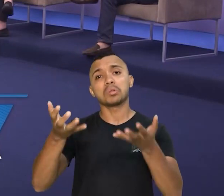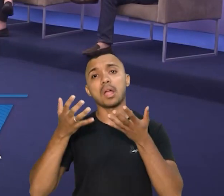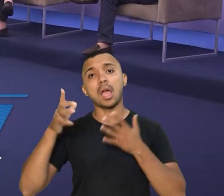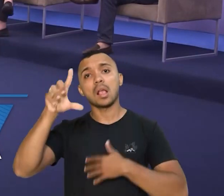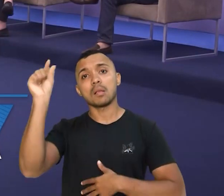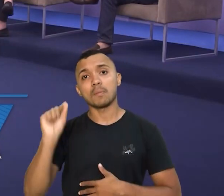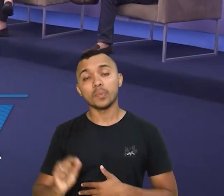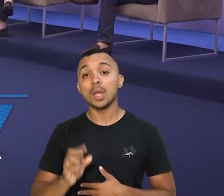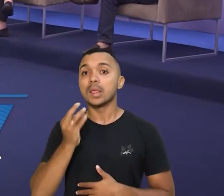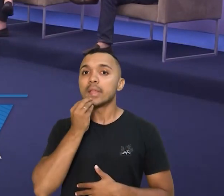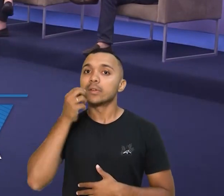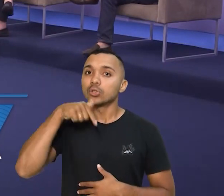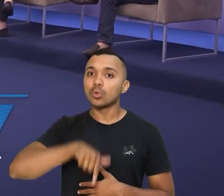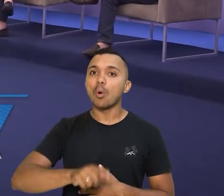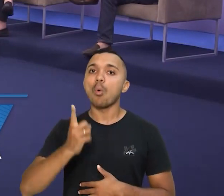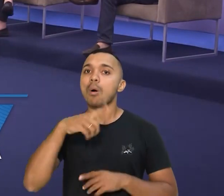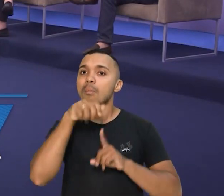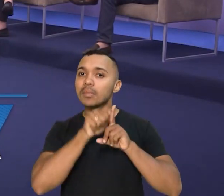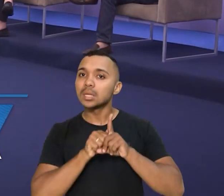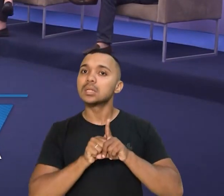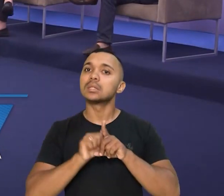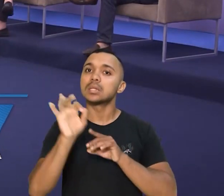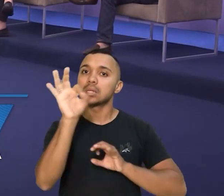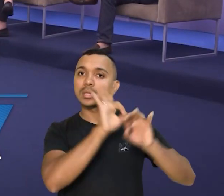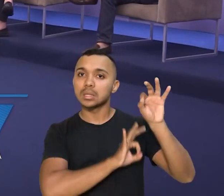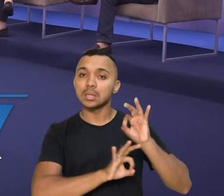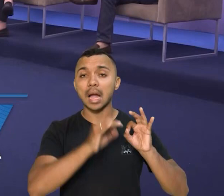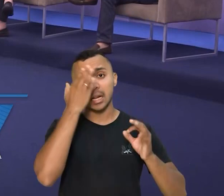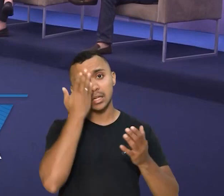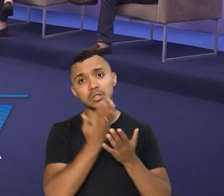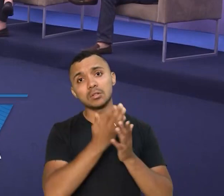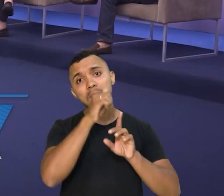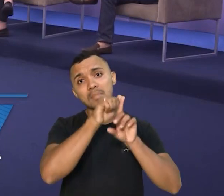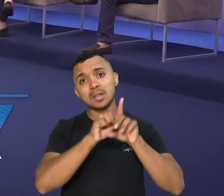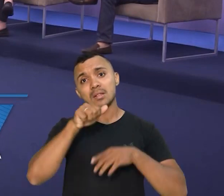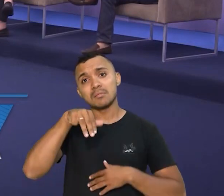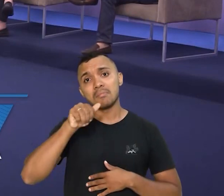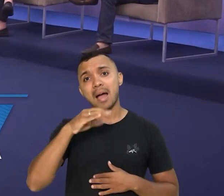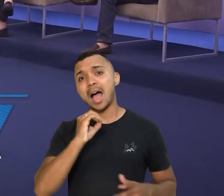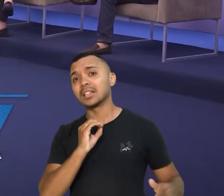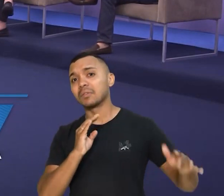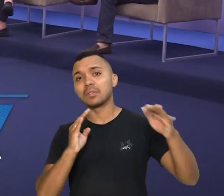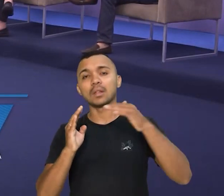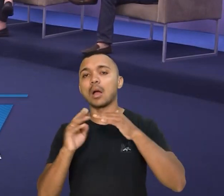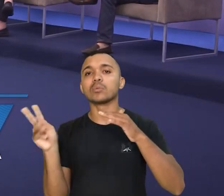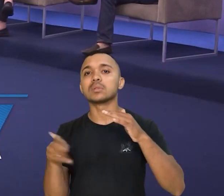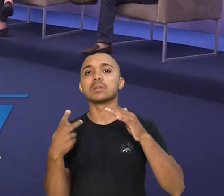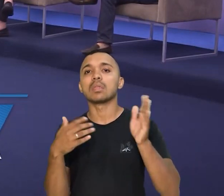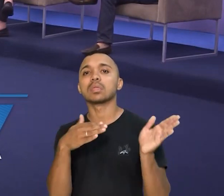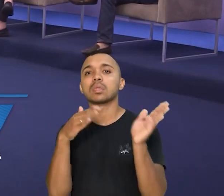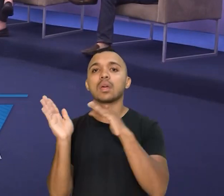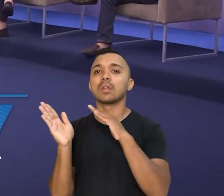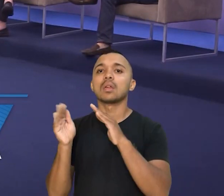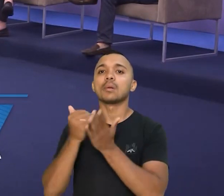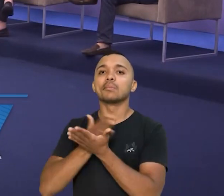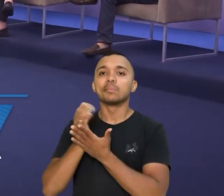tivesse mais um mês ali para segurar o plantio. Já sai para o final de março, foi no início de março. Exatamente. Aí o que é que